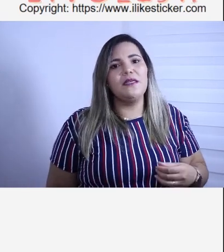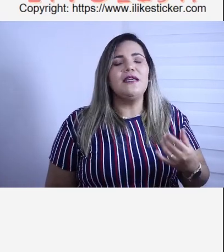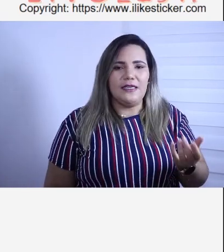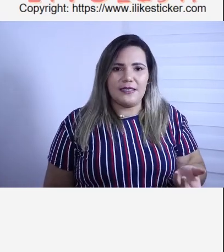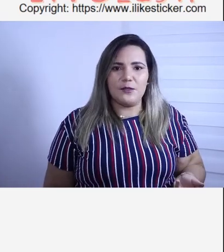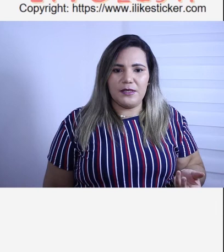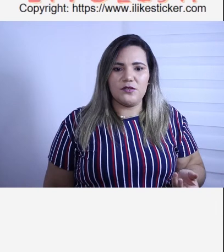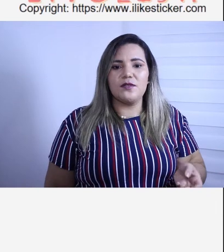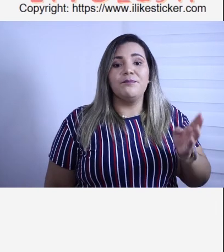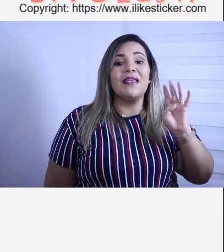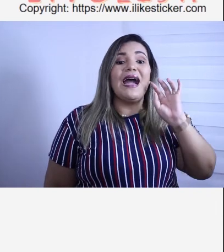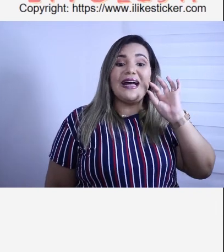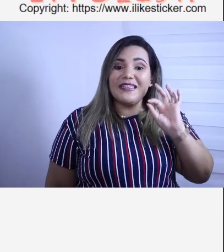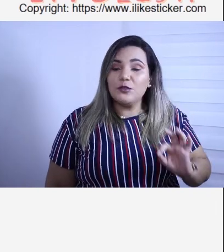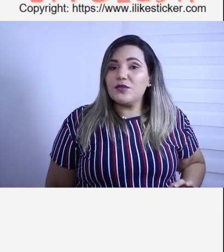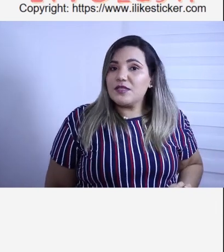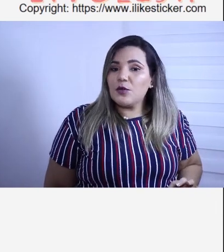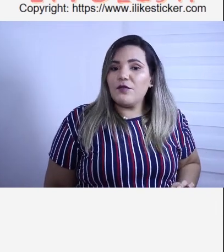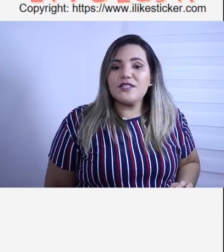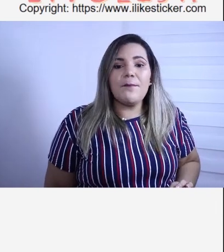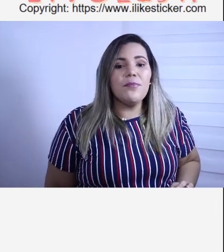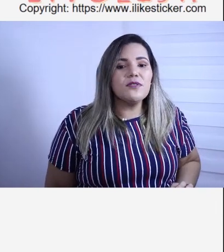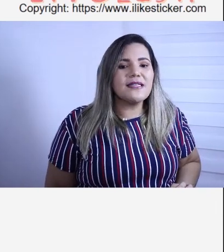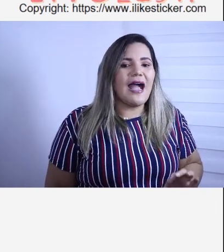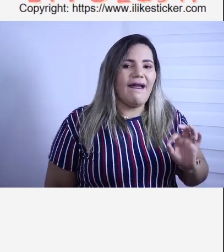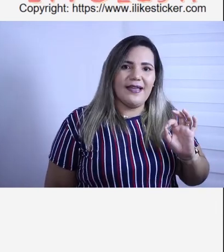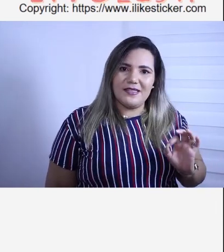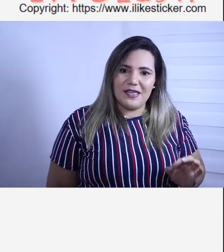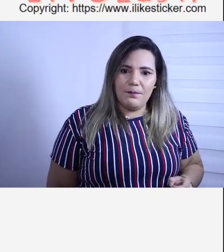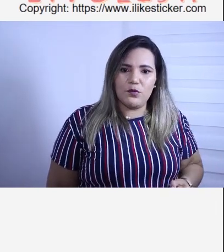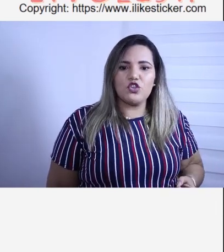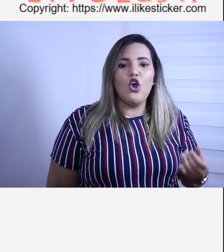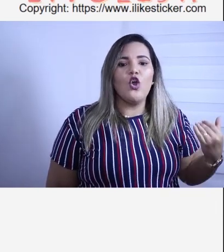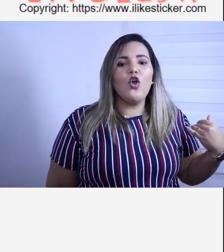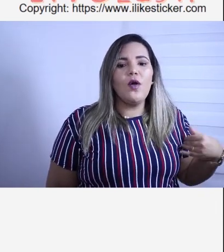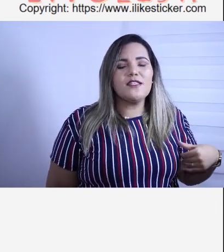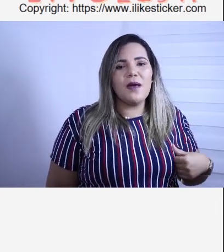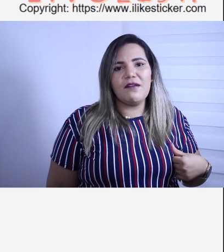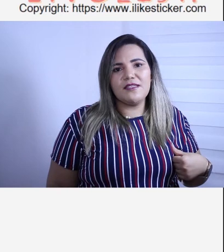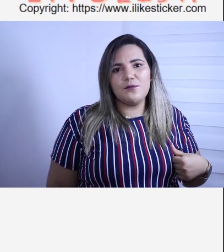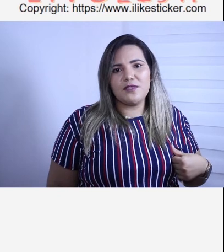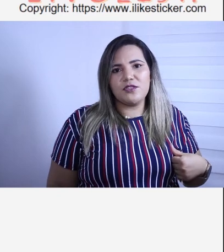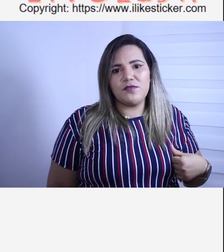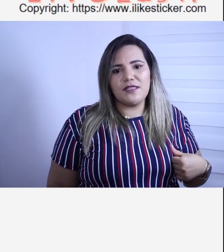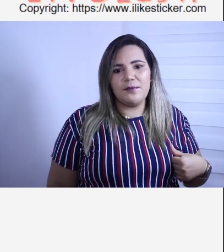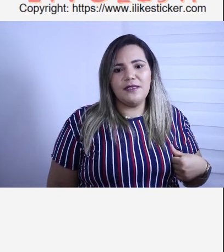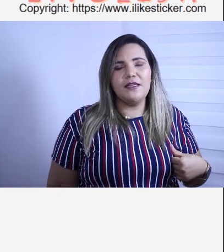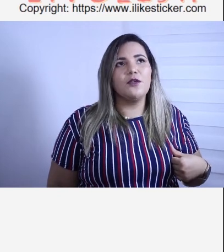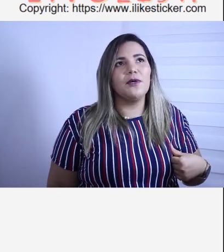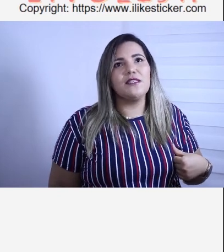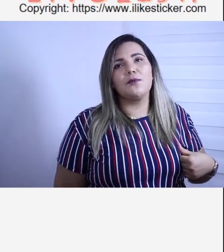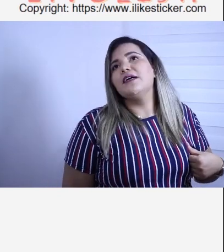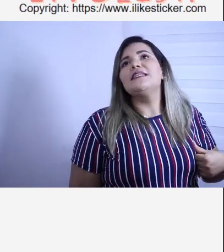muito importante também e as esperanças a dica número 5 é você buscar exemplos com as palavras e expressões